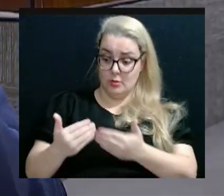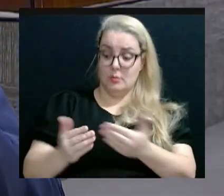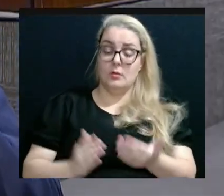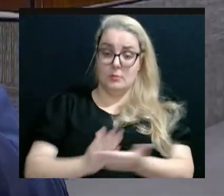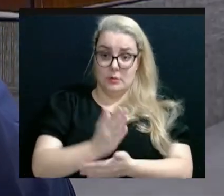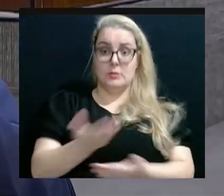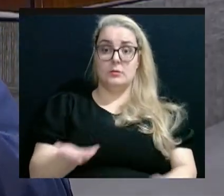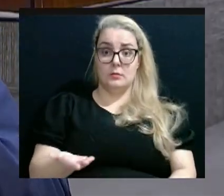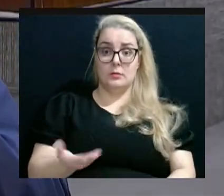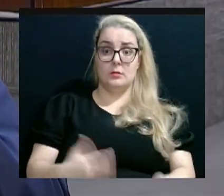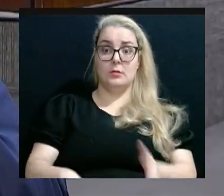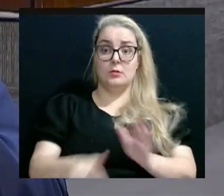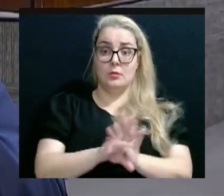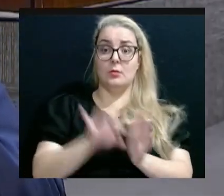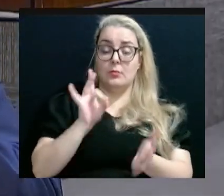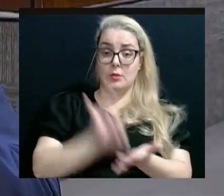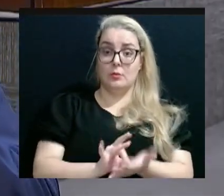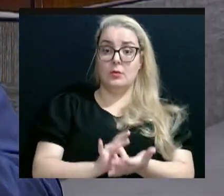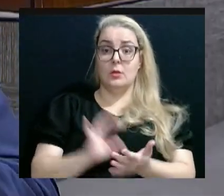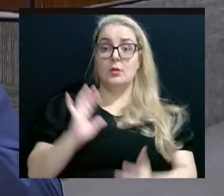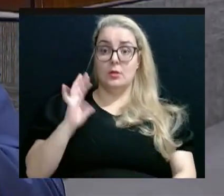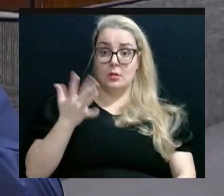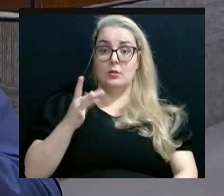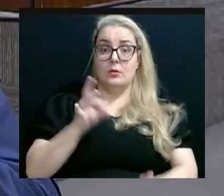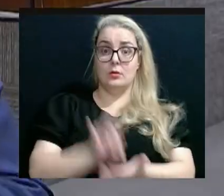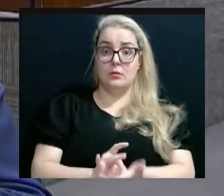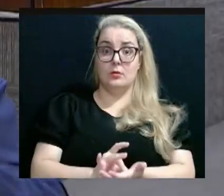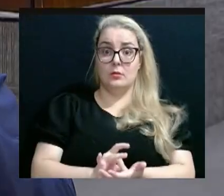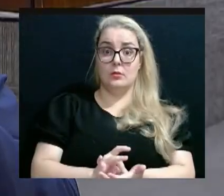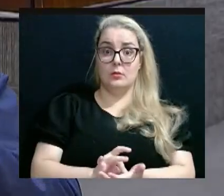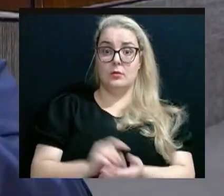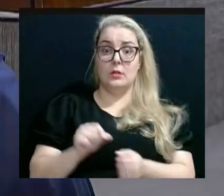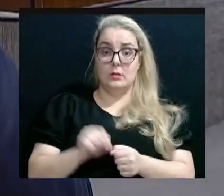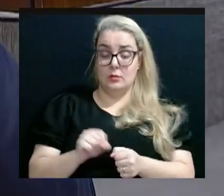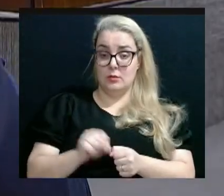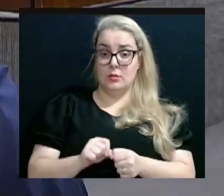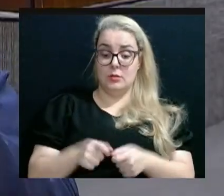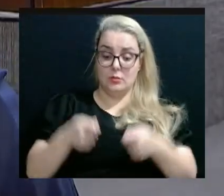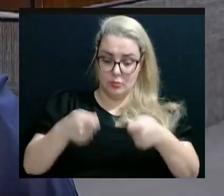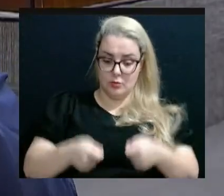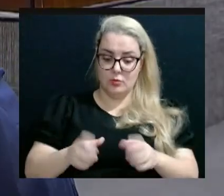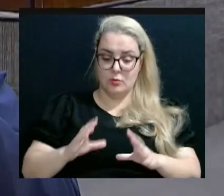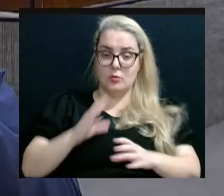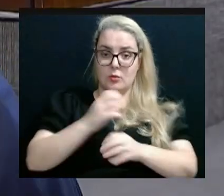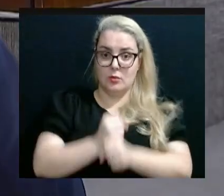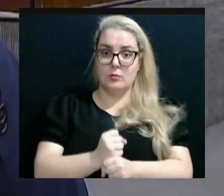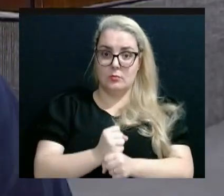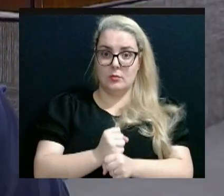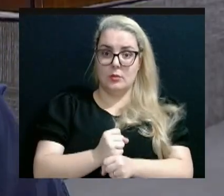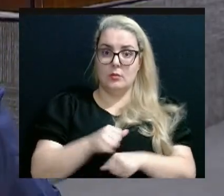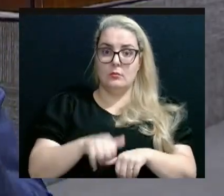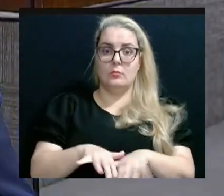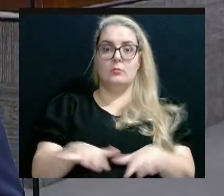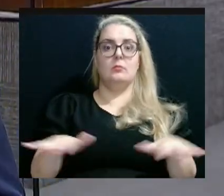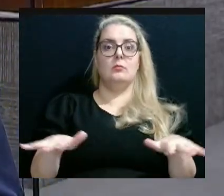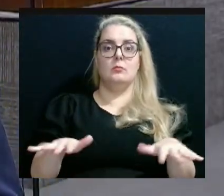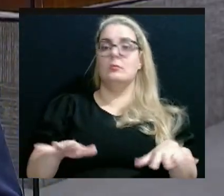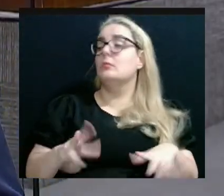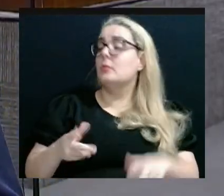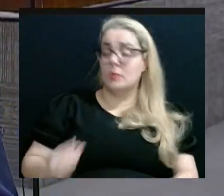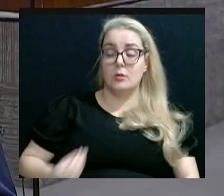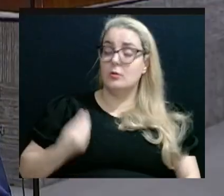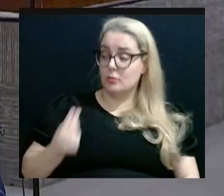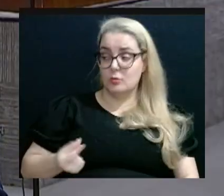seja feita, né, seja concluída extensamente, para toda a vida, né, se